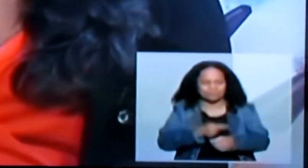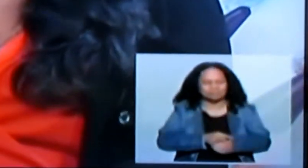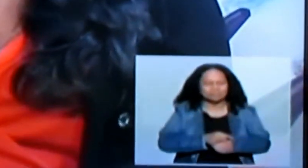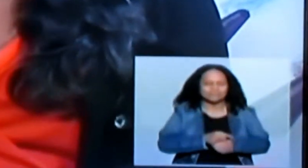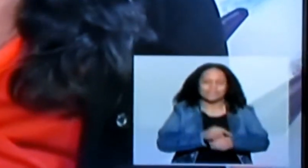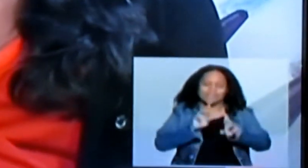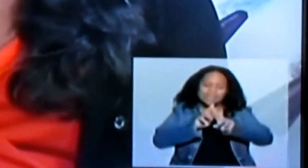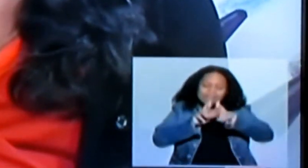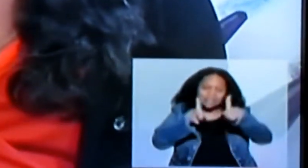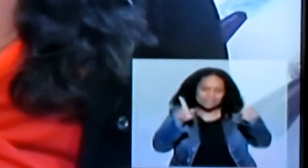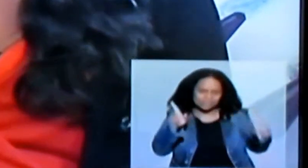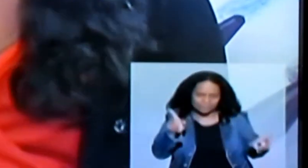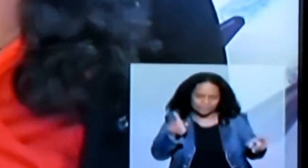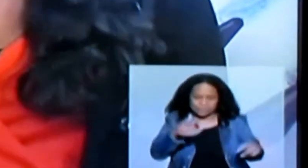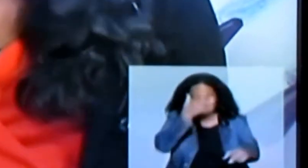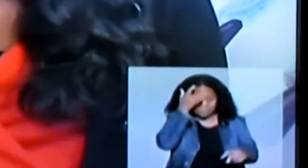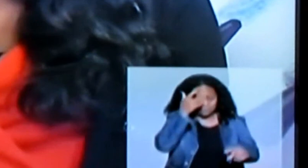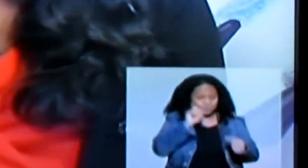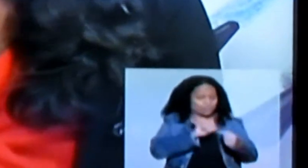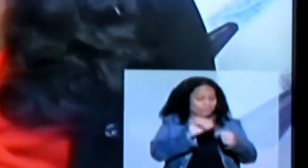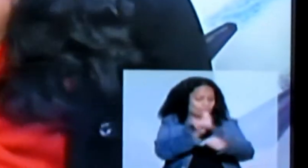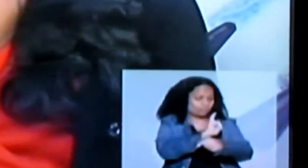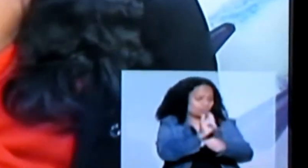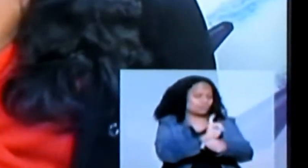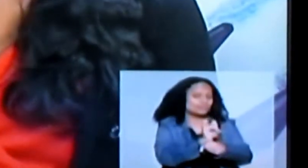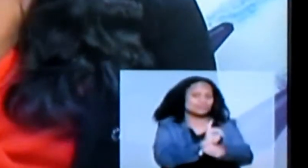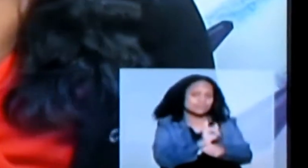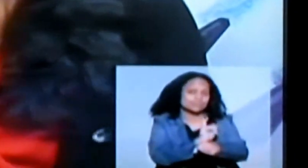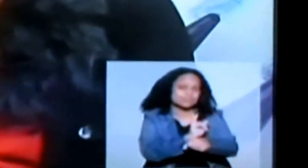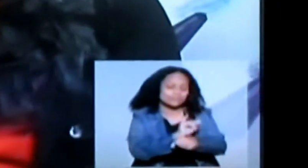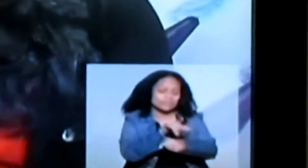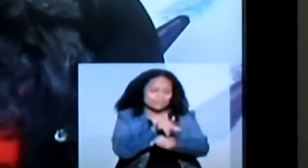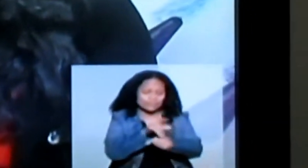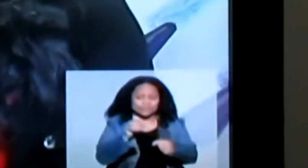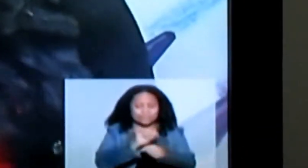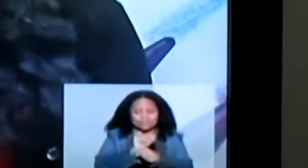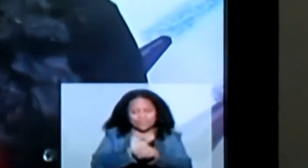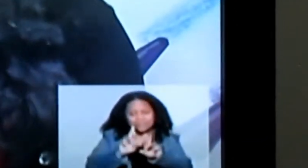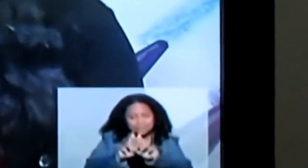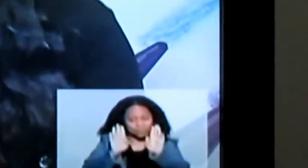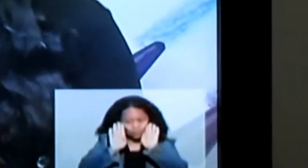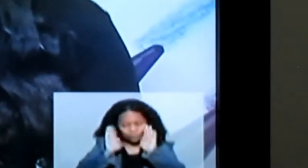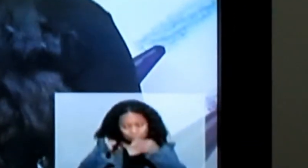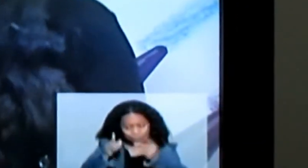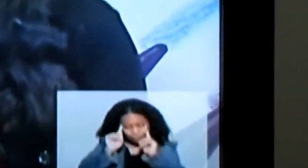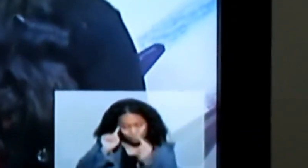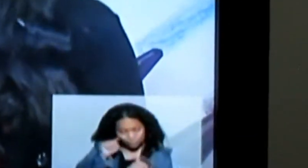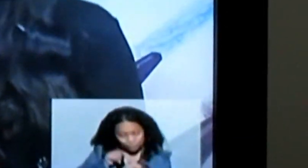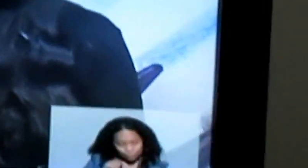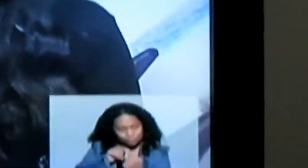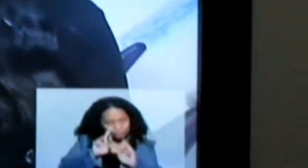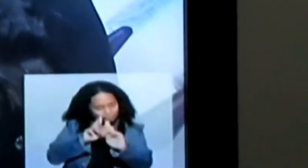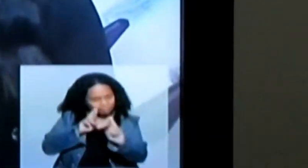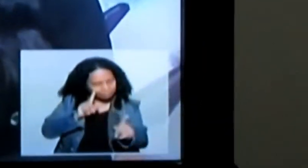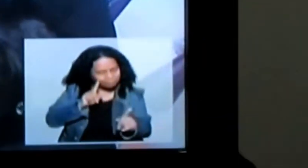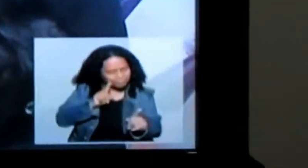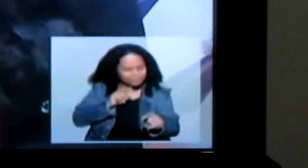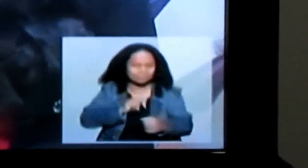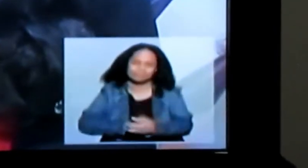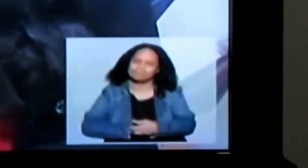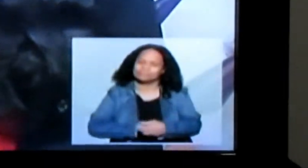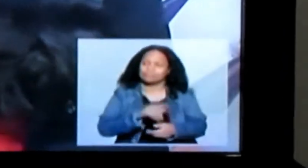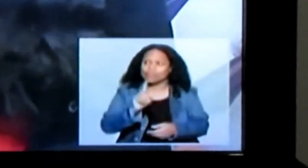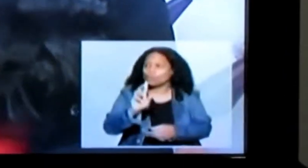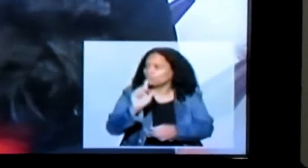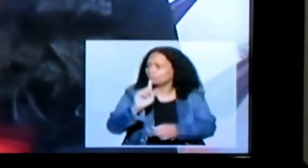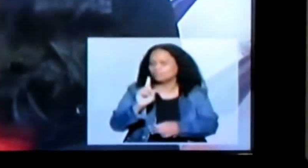do booktuber pro youtuber, né? Que tem milhões. Sim. E eu comecei o bloco falando isso, milhões de seguidores. É, vocês falaram